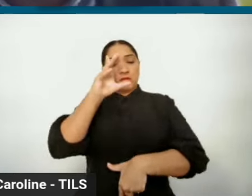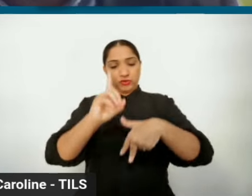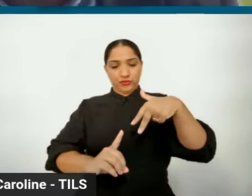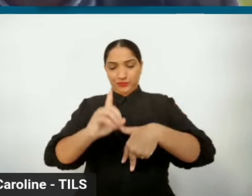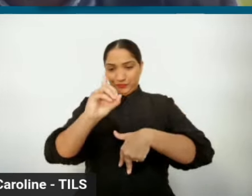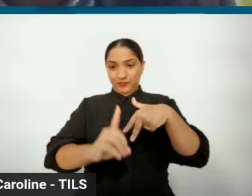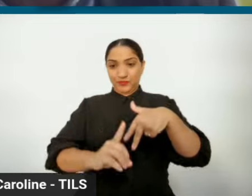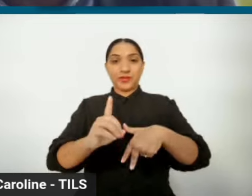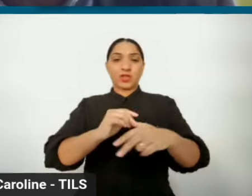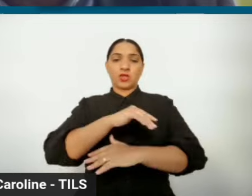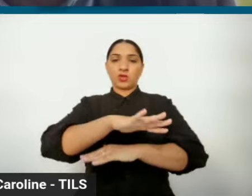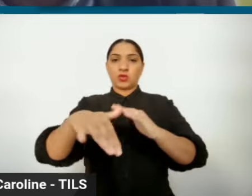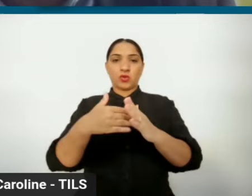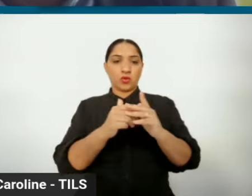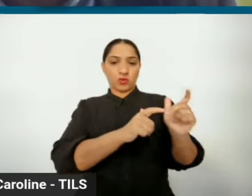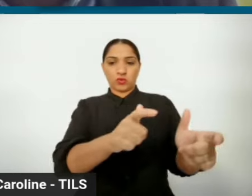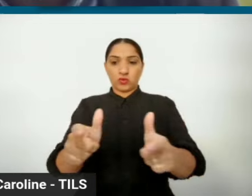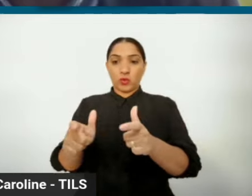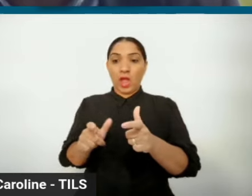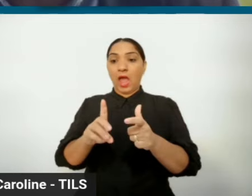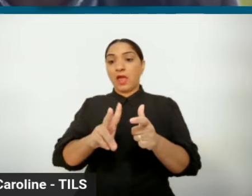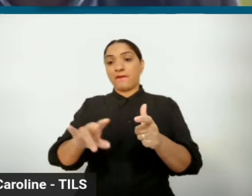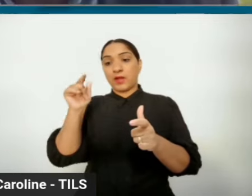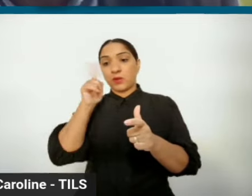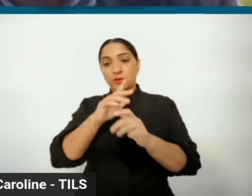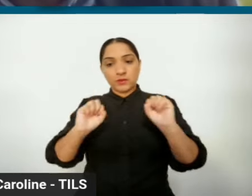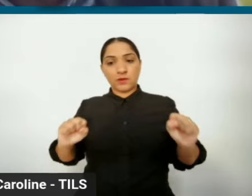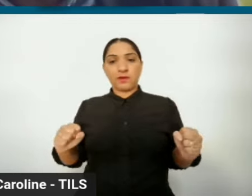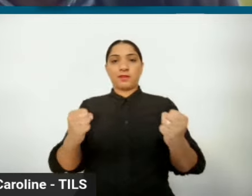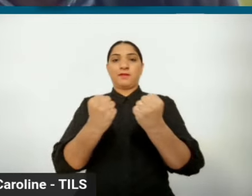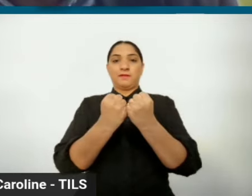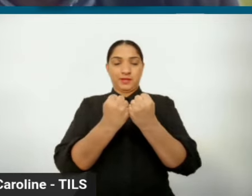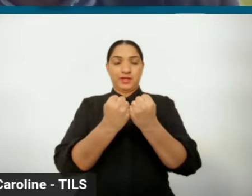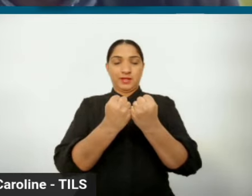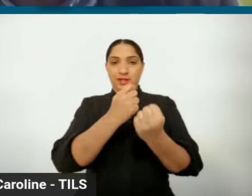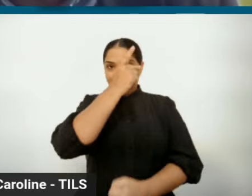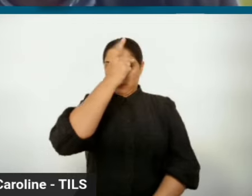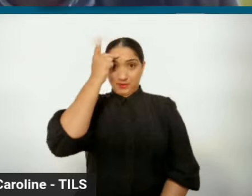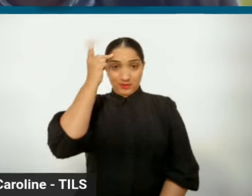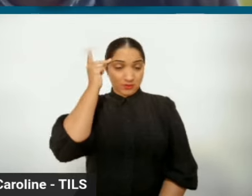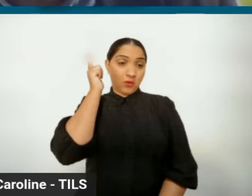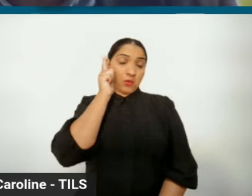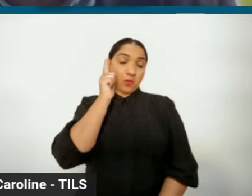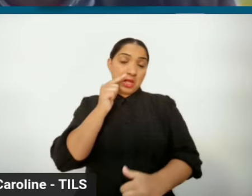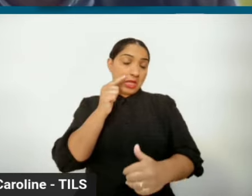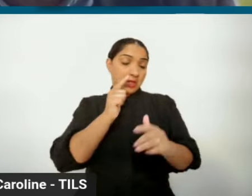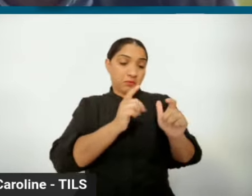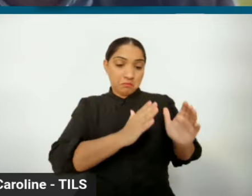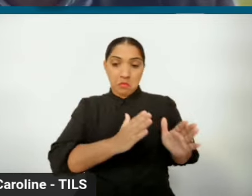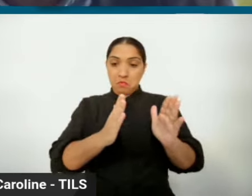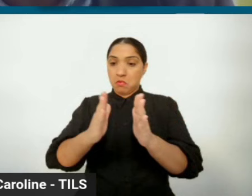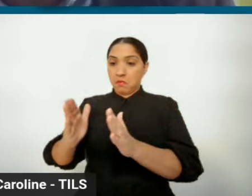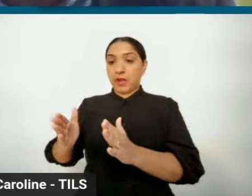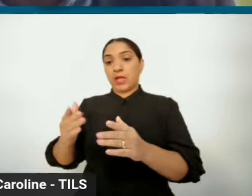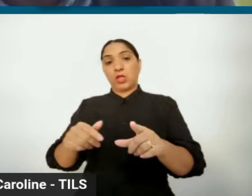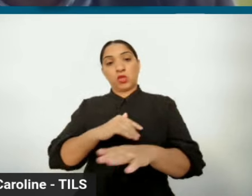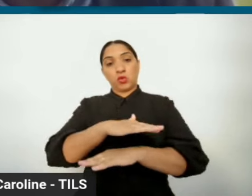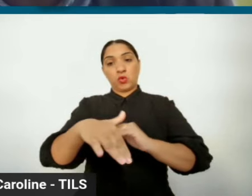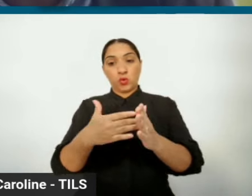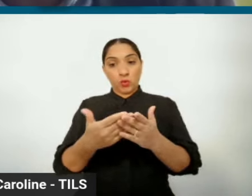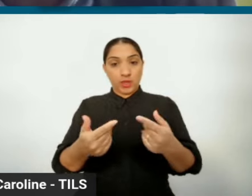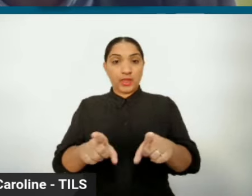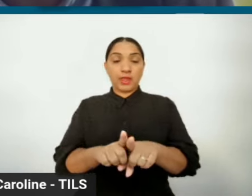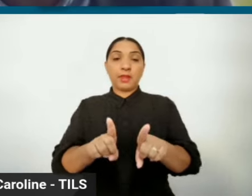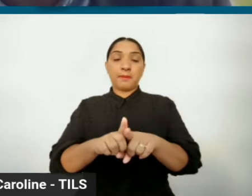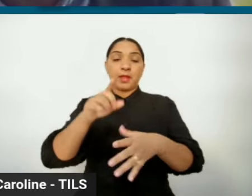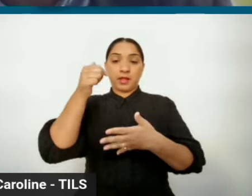aspectos da vida e em todas as fases. E também a avaliação biopsicossocial, que agora se coloca